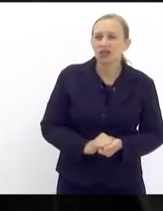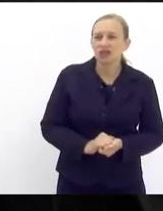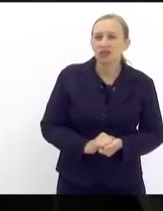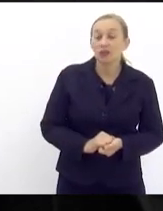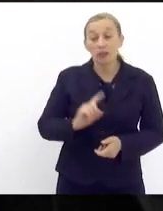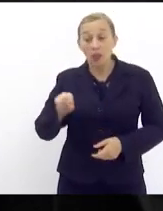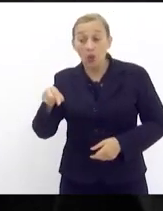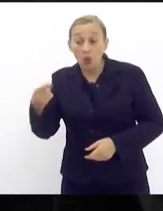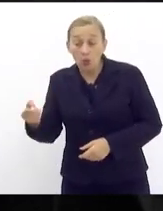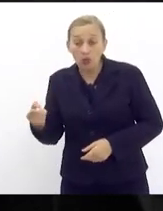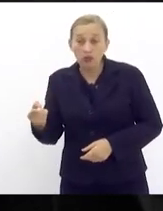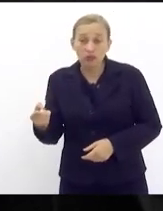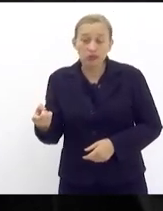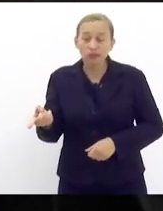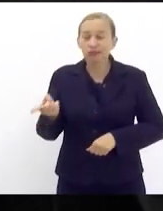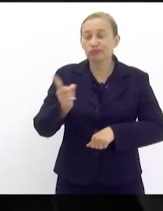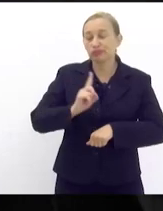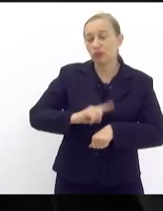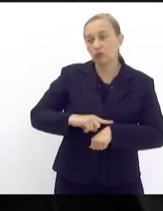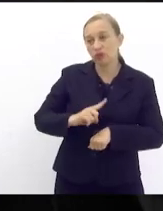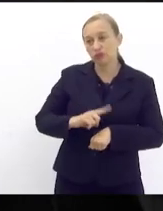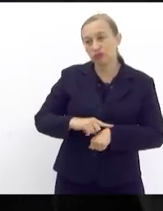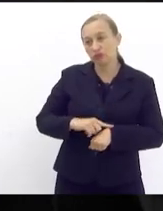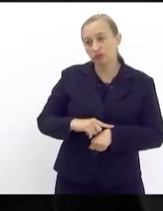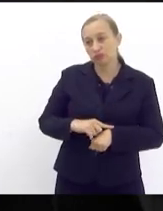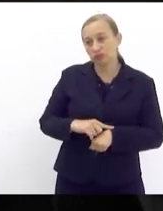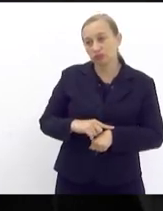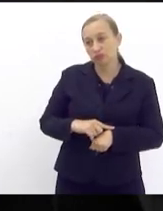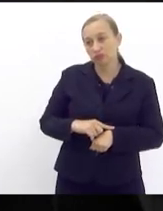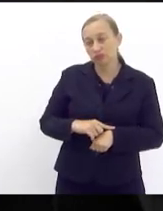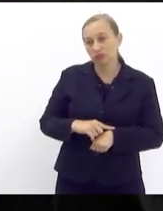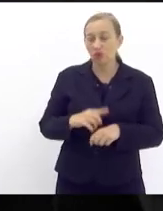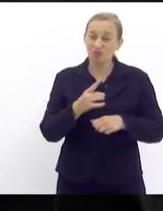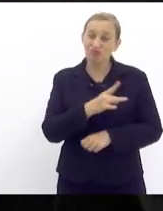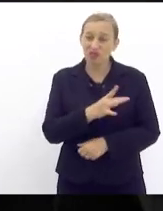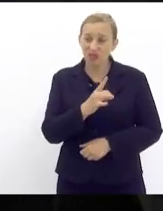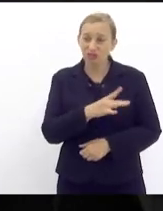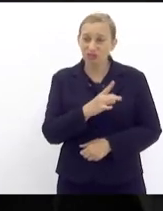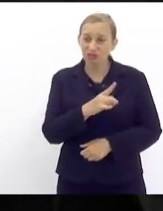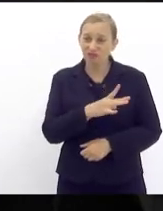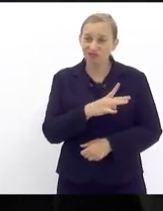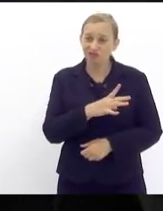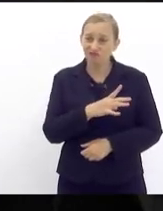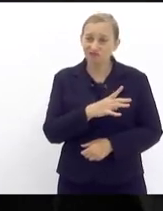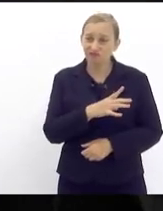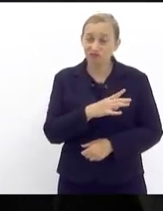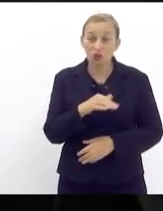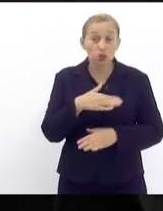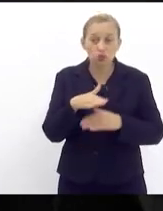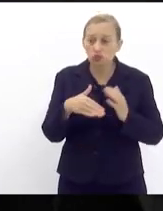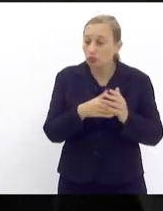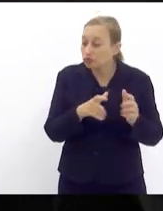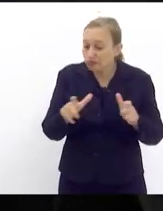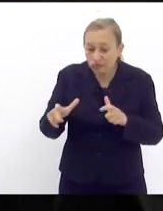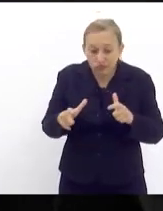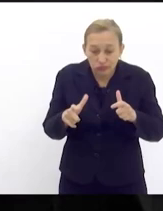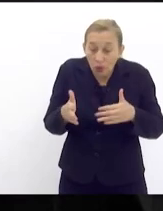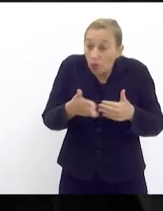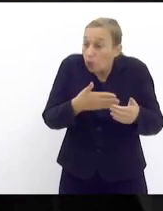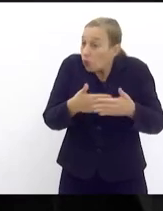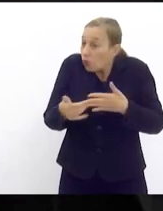outras horas em outros momentos o medo tá em todo lugar